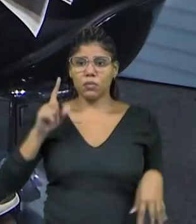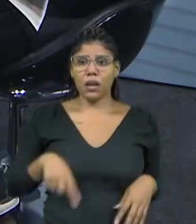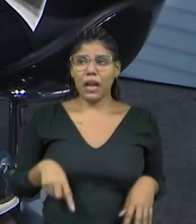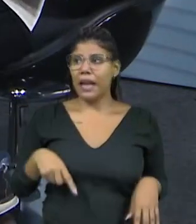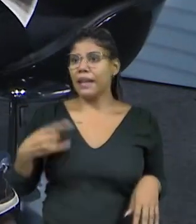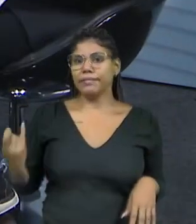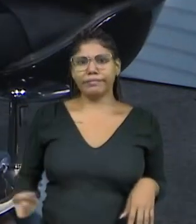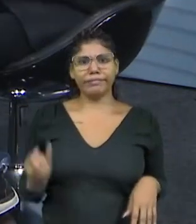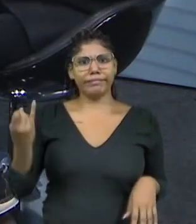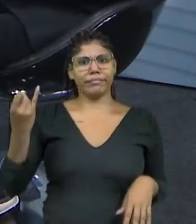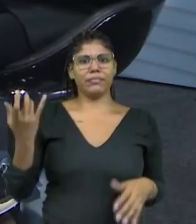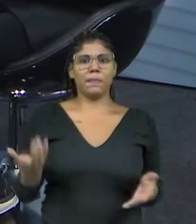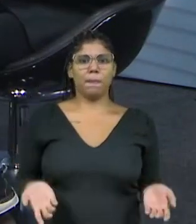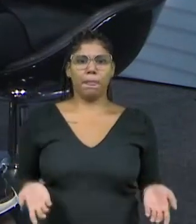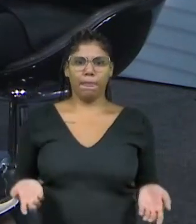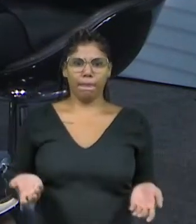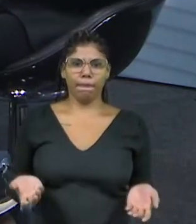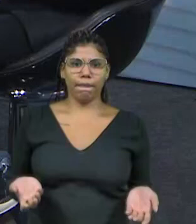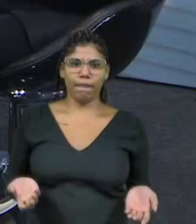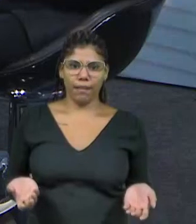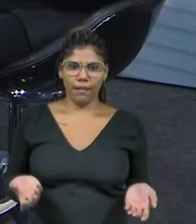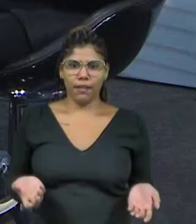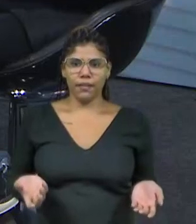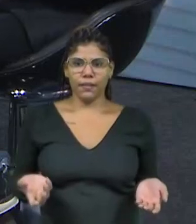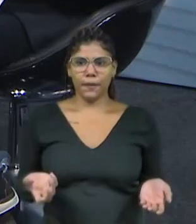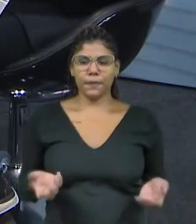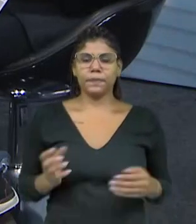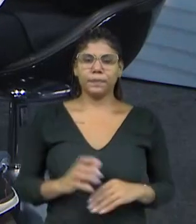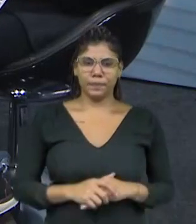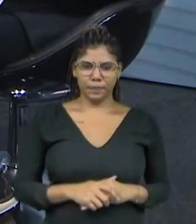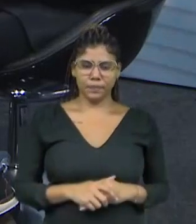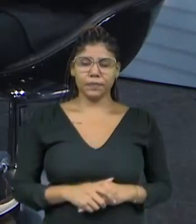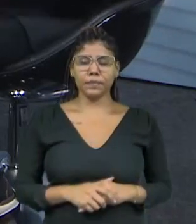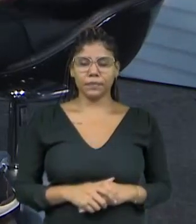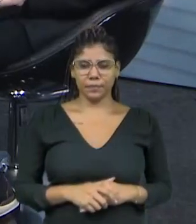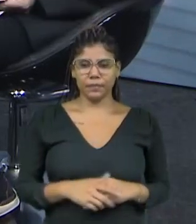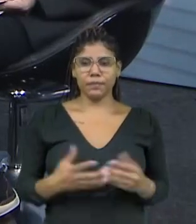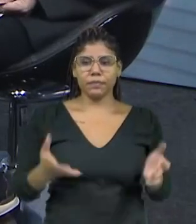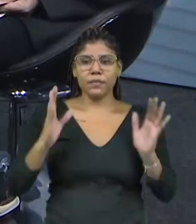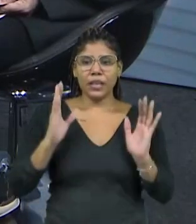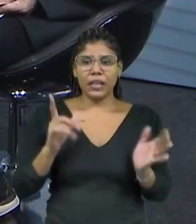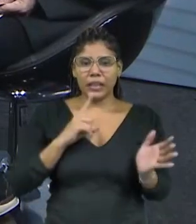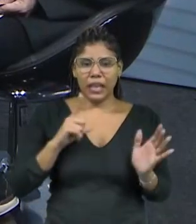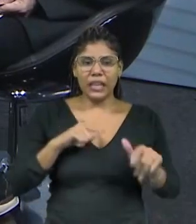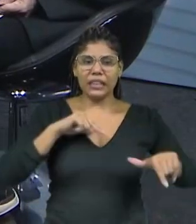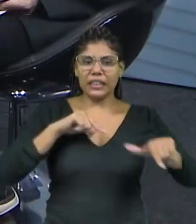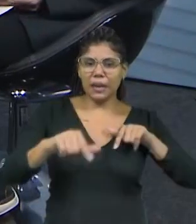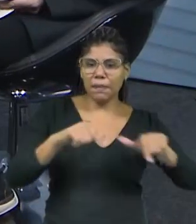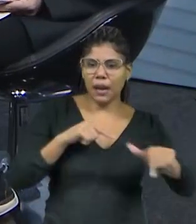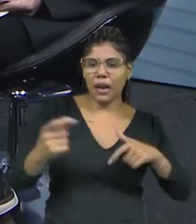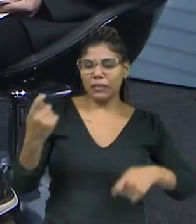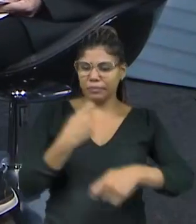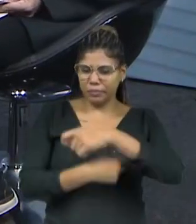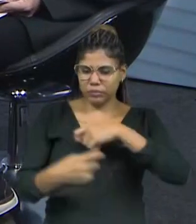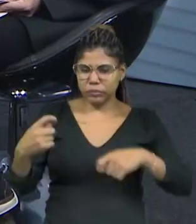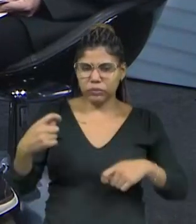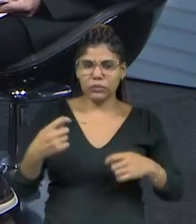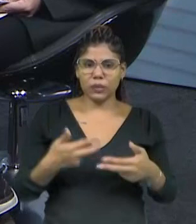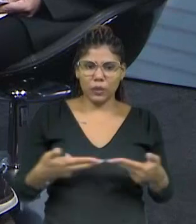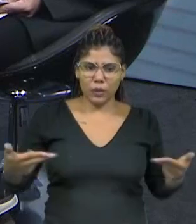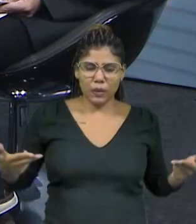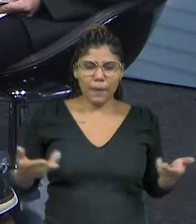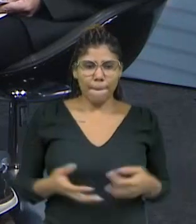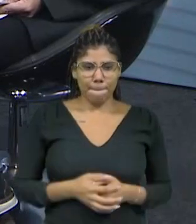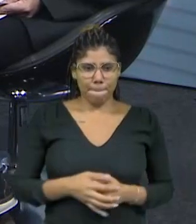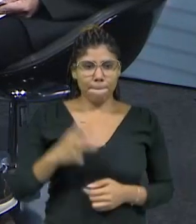sucesso. Que é um dos clusters priorizados. Um dos clusters priorizados, não é isso? Sim. E que gera emprego e que movimenta toda uma cadeia, professor. Não, com certeza.